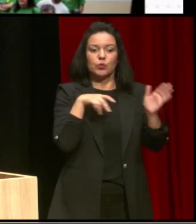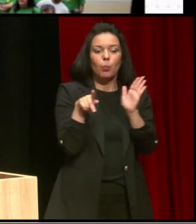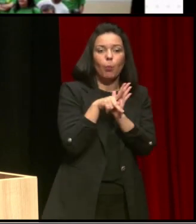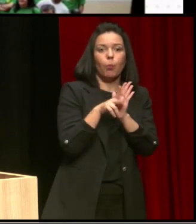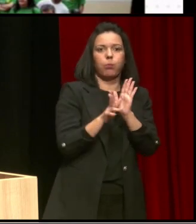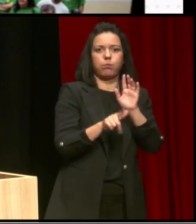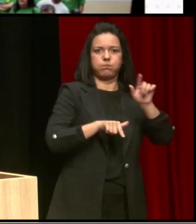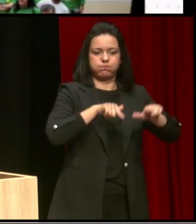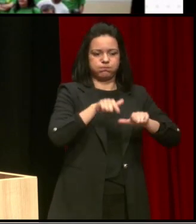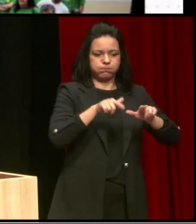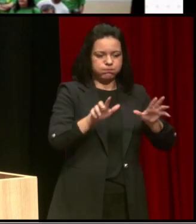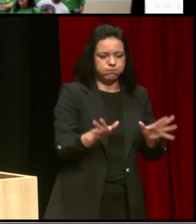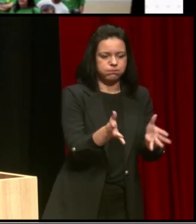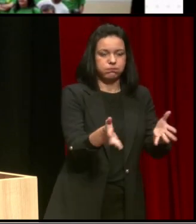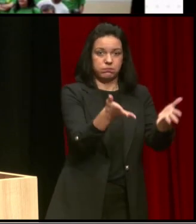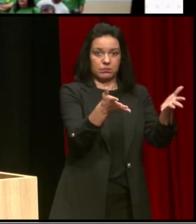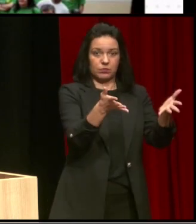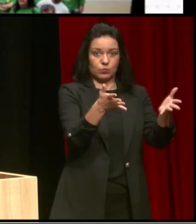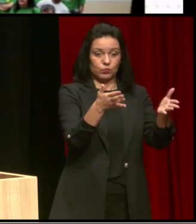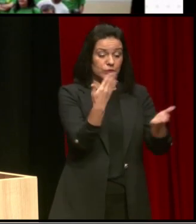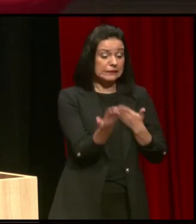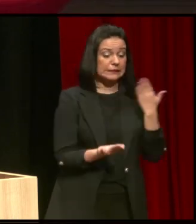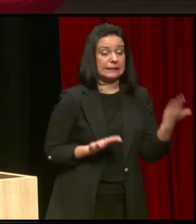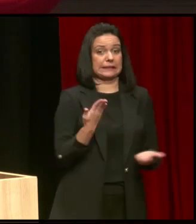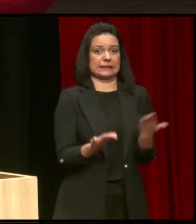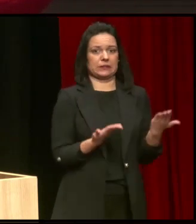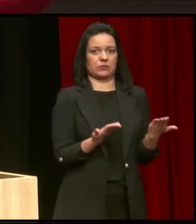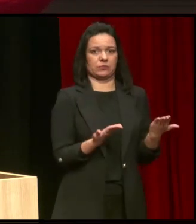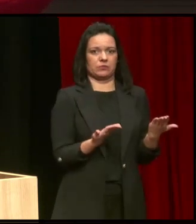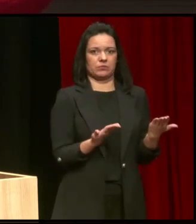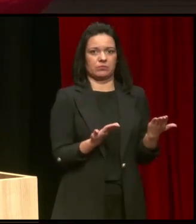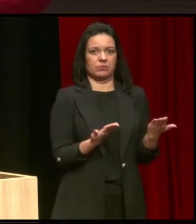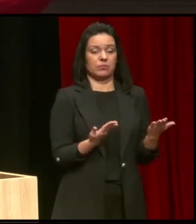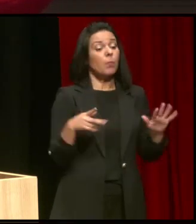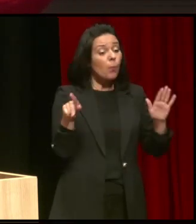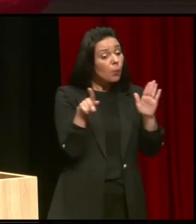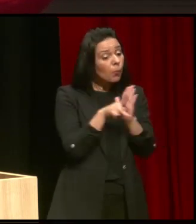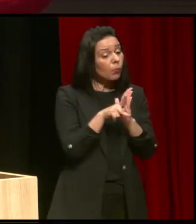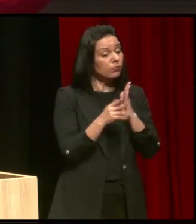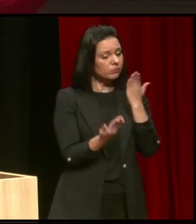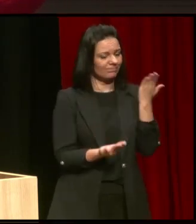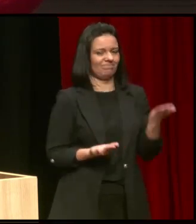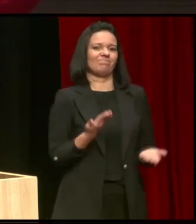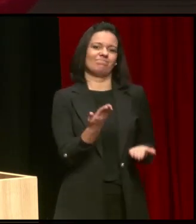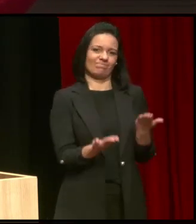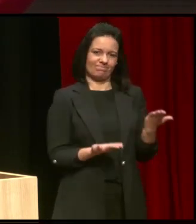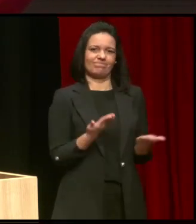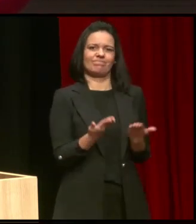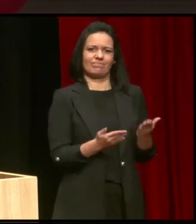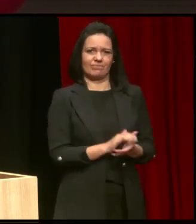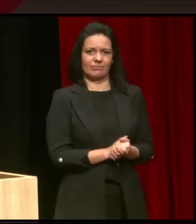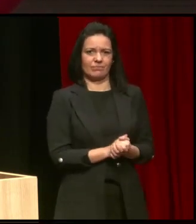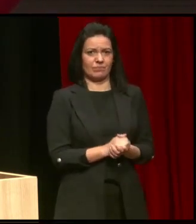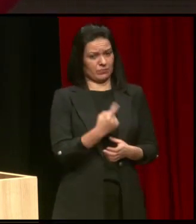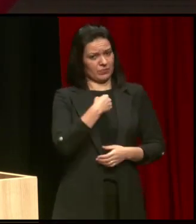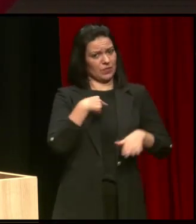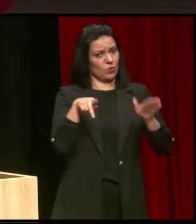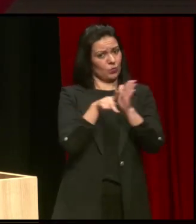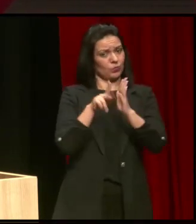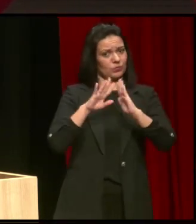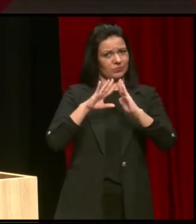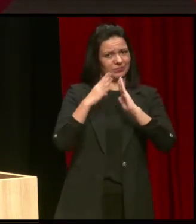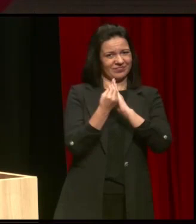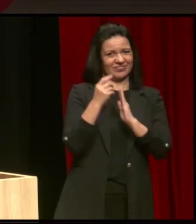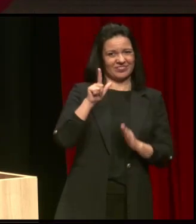mais. Quer dizer, nós estamos na igreja para um serviço. Você sabe que eu sou luterano. Lutero tem uma coisa